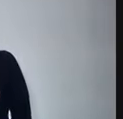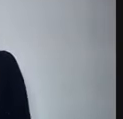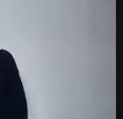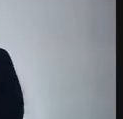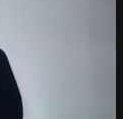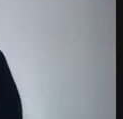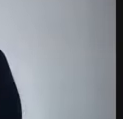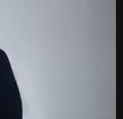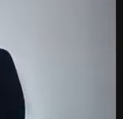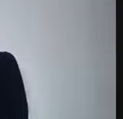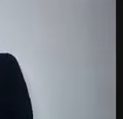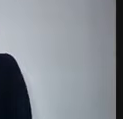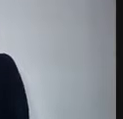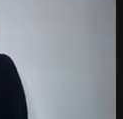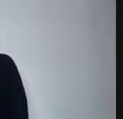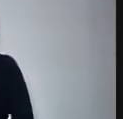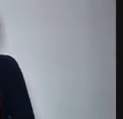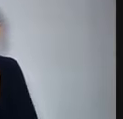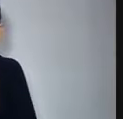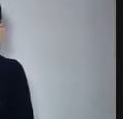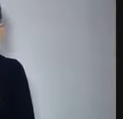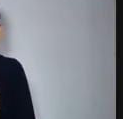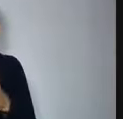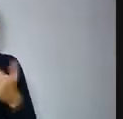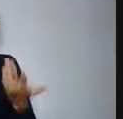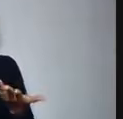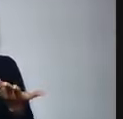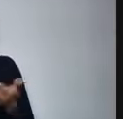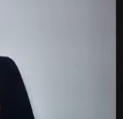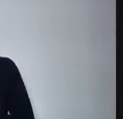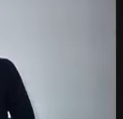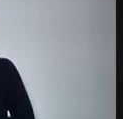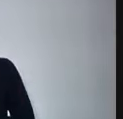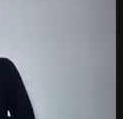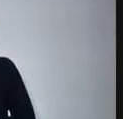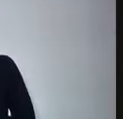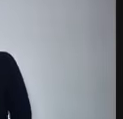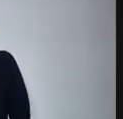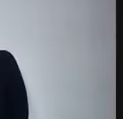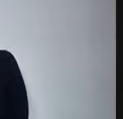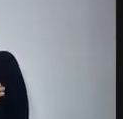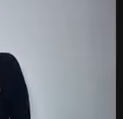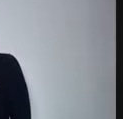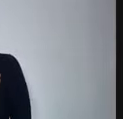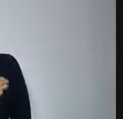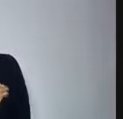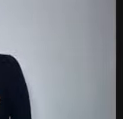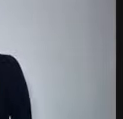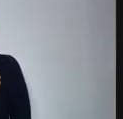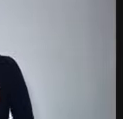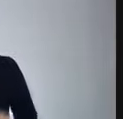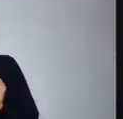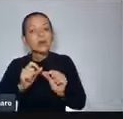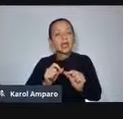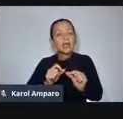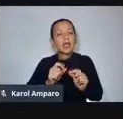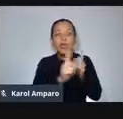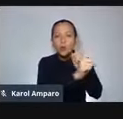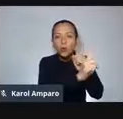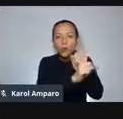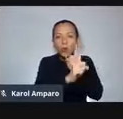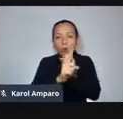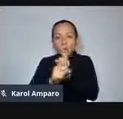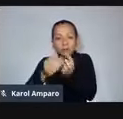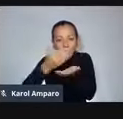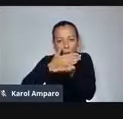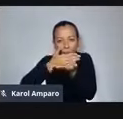está. Mas eu gostaria que nós, nos nossos primeiros encontros, tivéssemos a